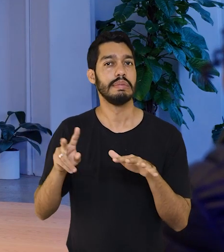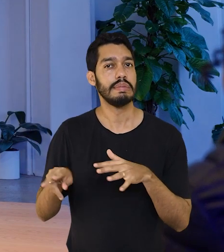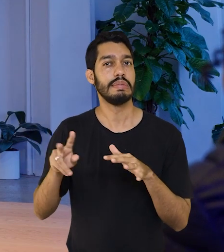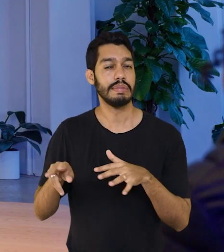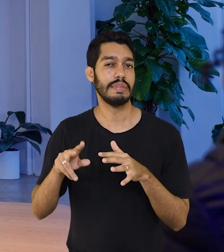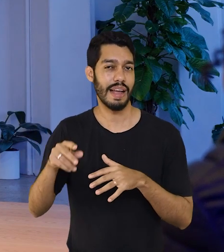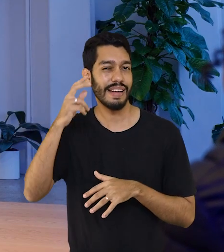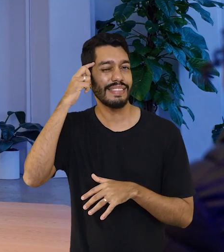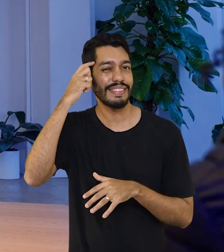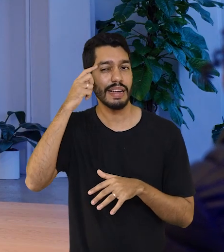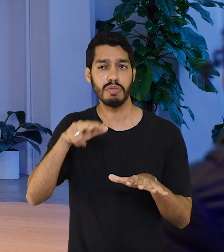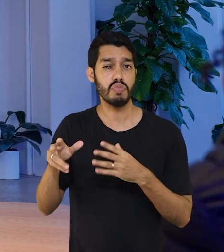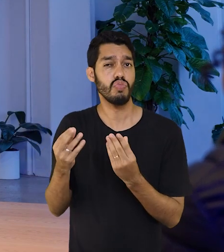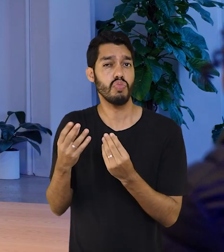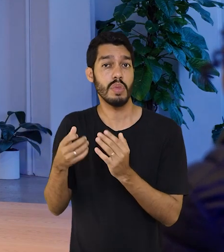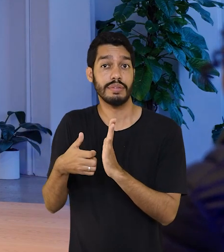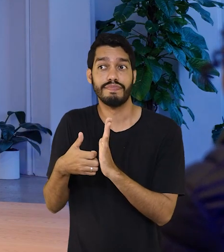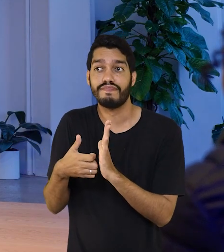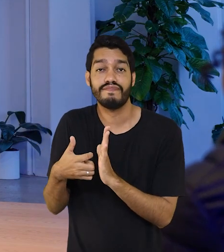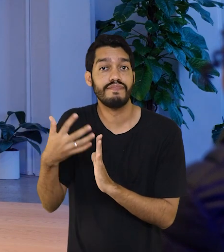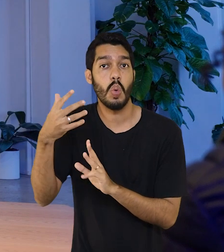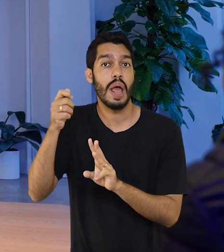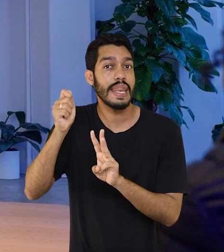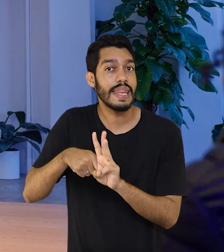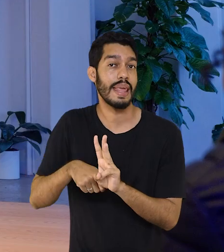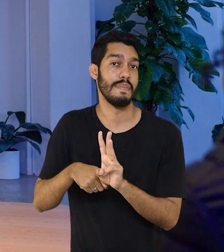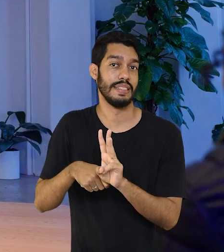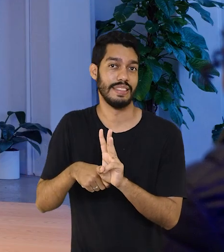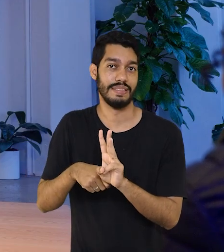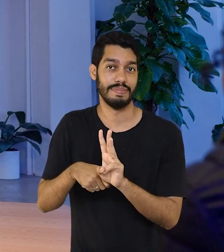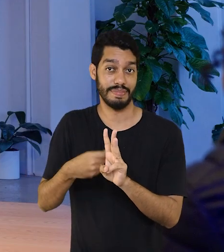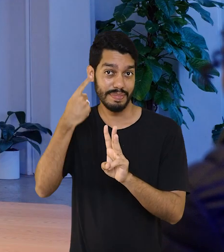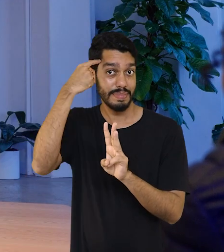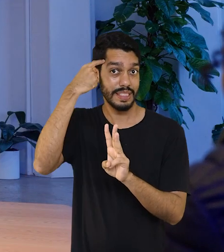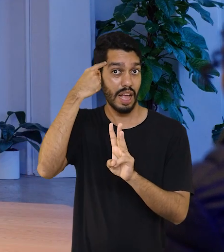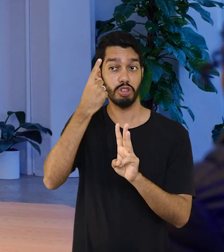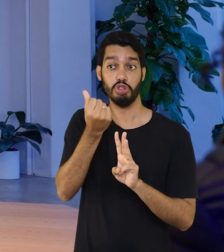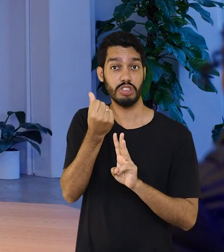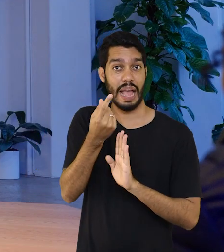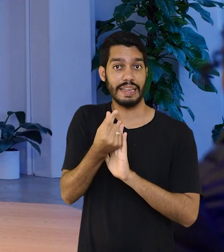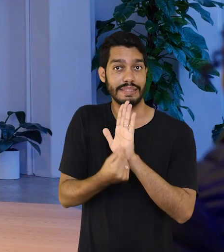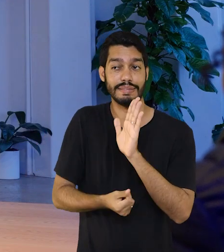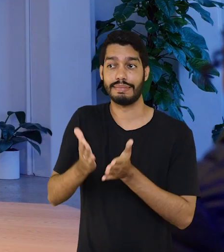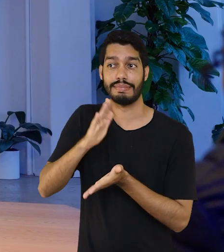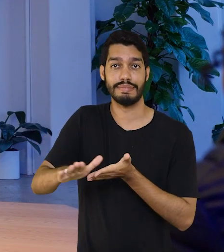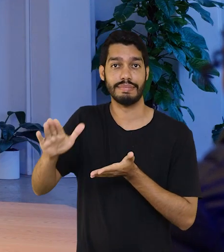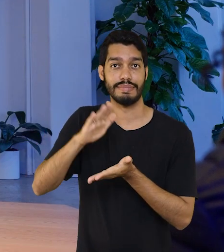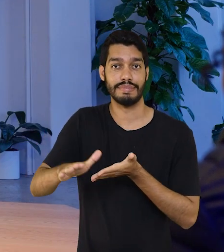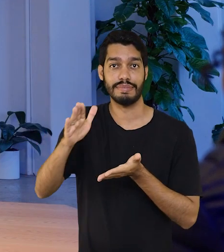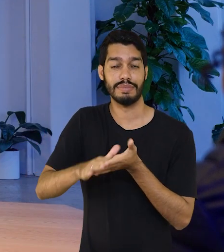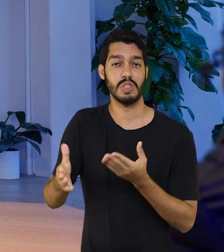inteiro. Entre. Se você pensar na alocação de tempo e de orçamento da empresa, é um quarto do ano.